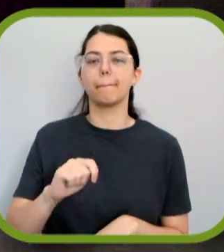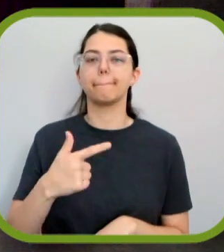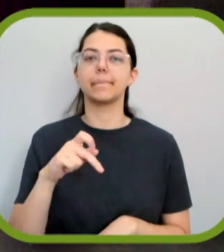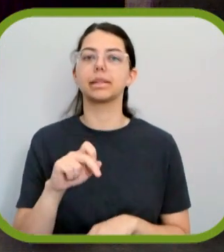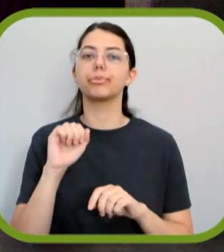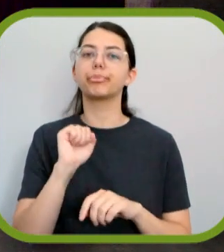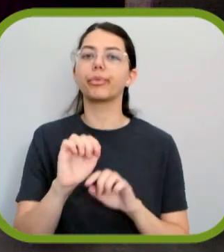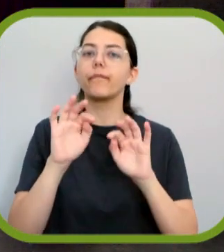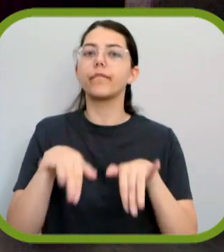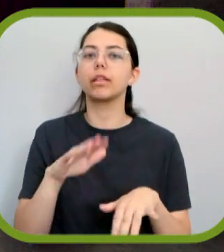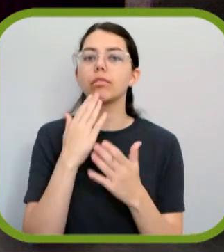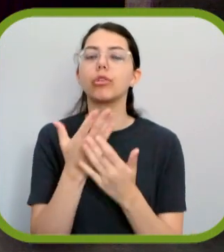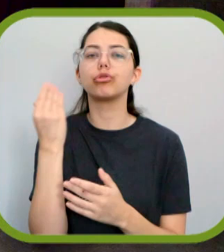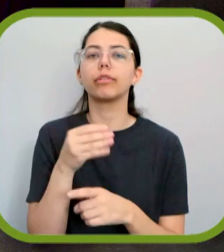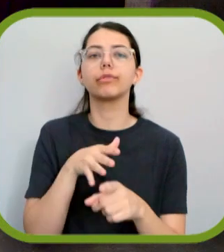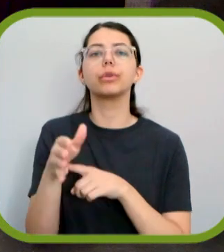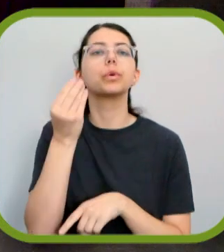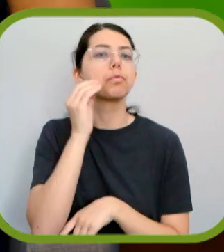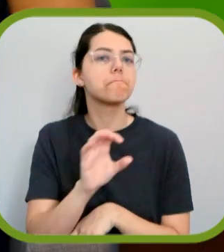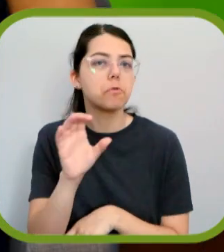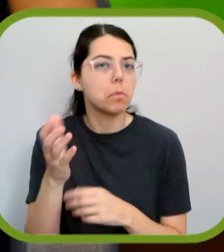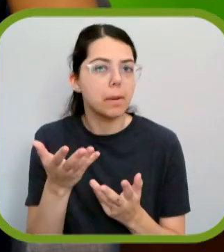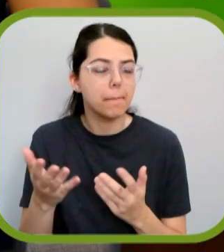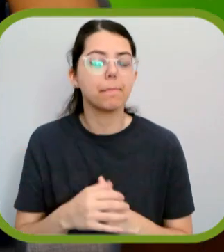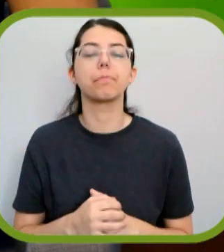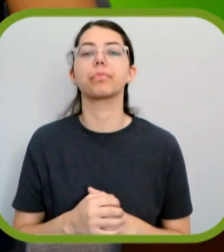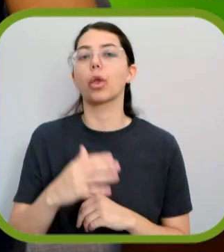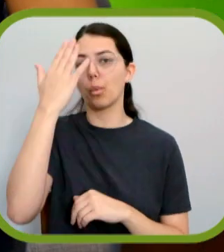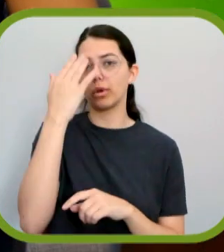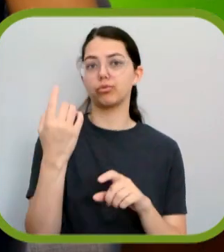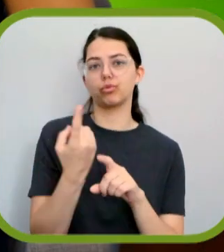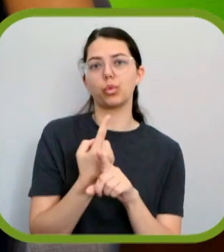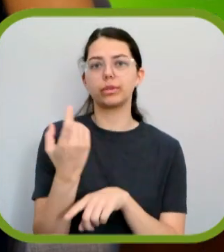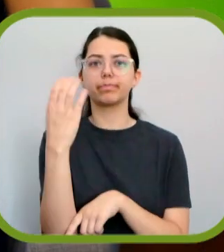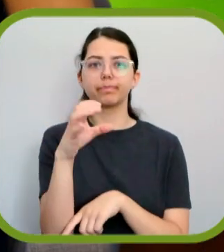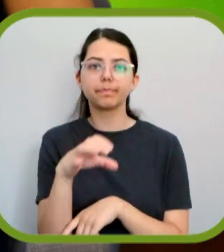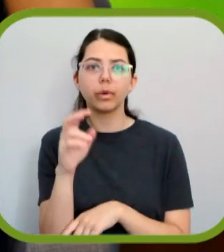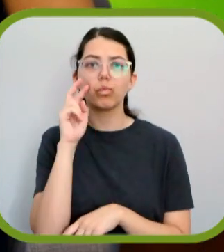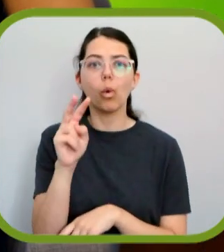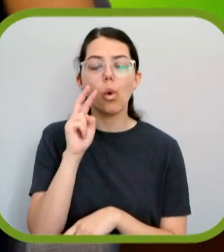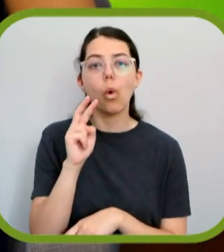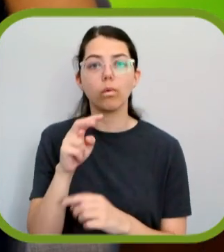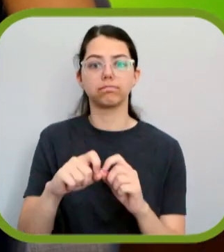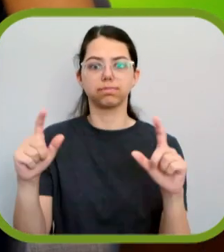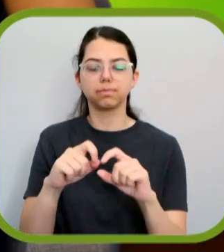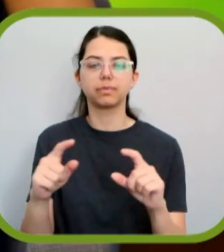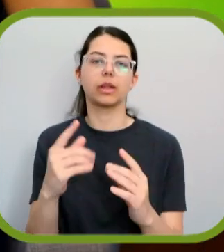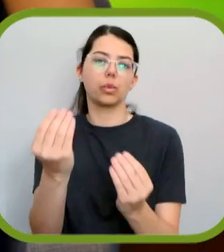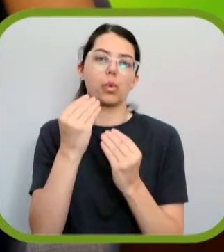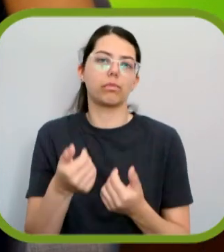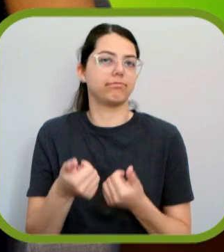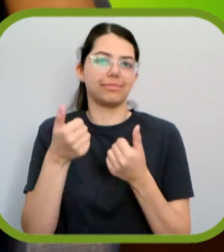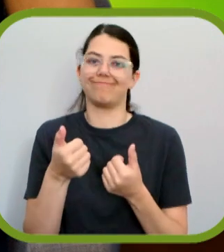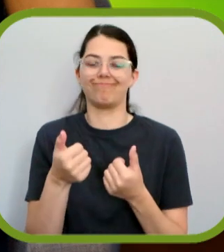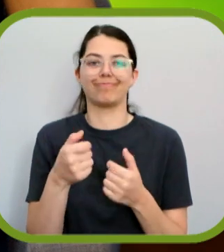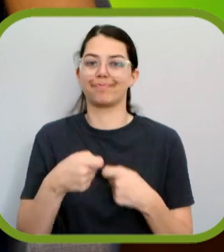da Meta, vai afetar os mais jovens? Eu acho que o tipo de conteúdo que irão ver não será o melhor e o mais